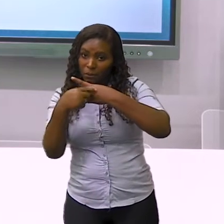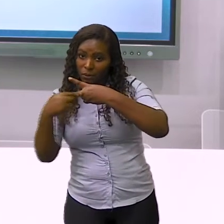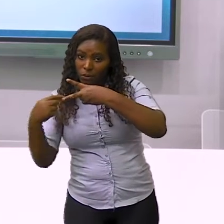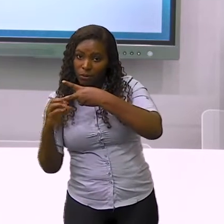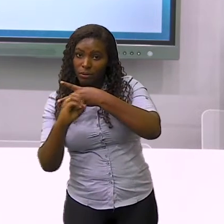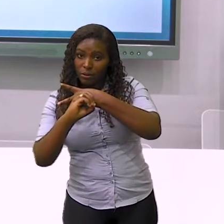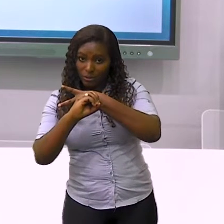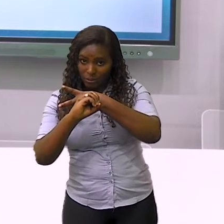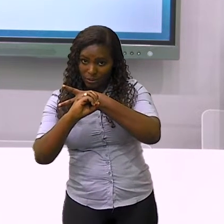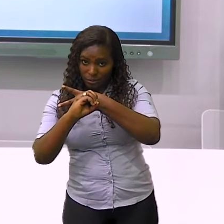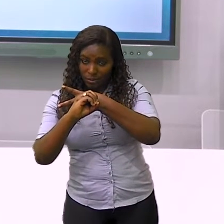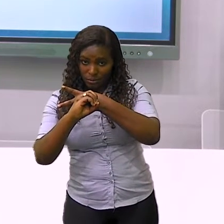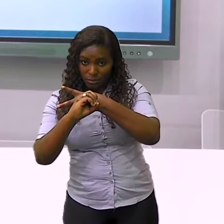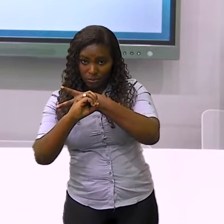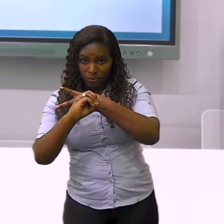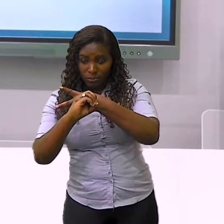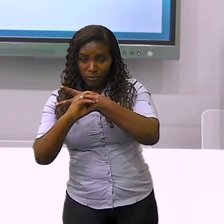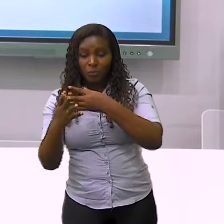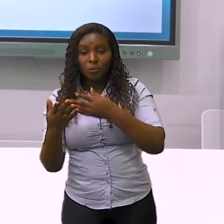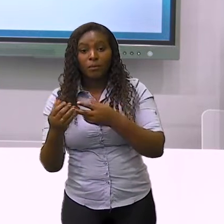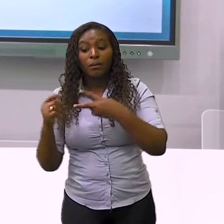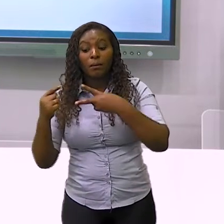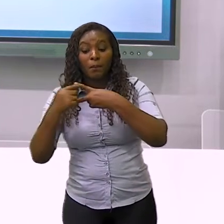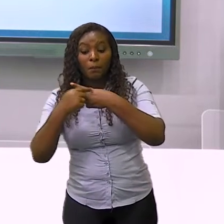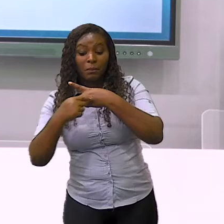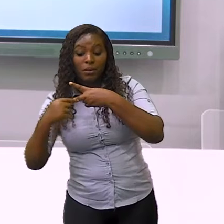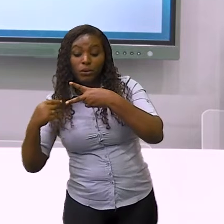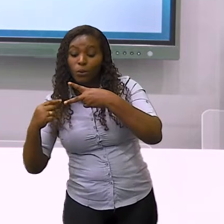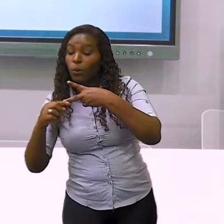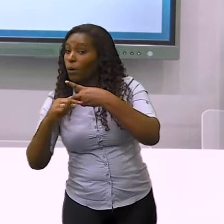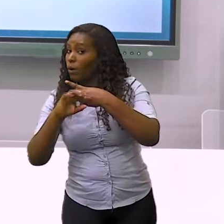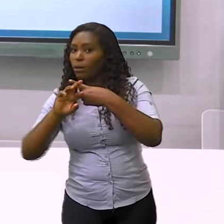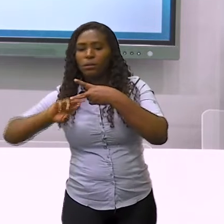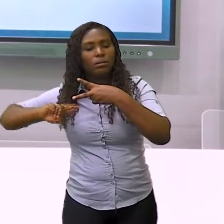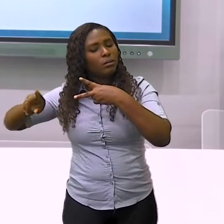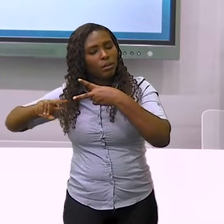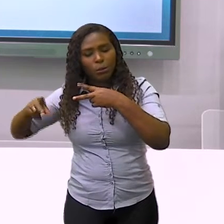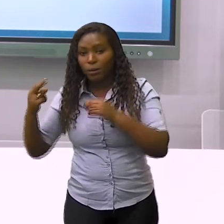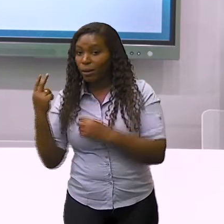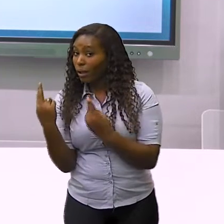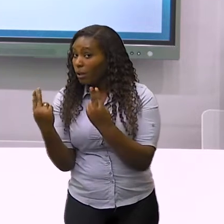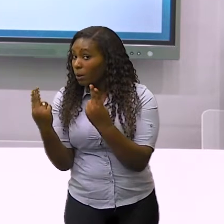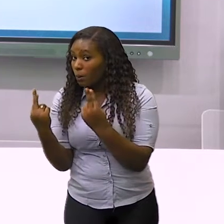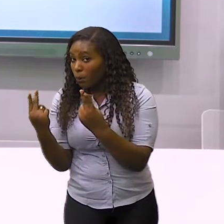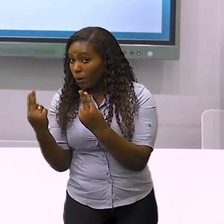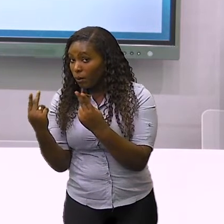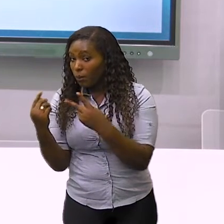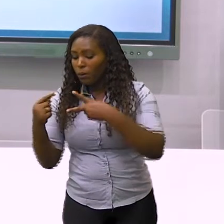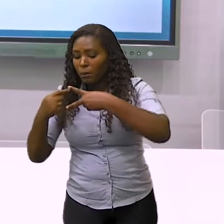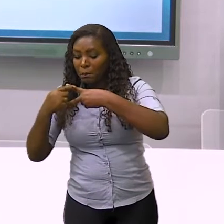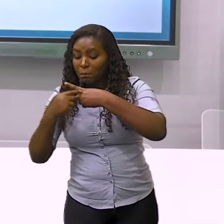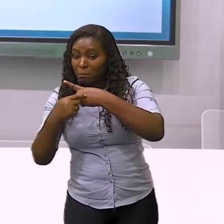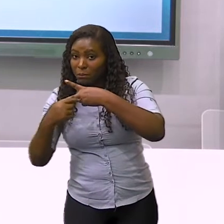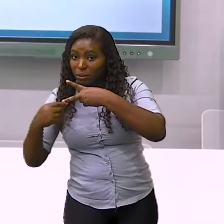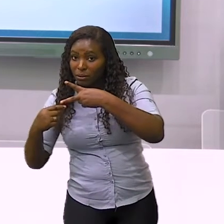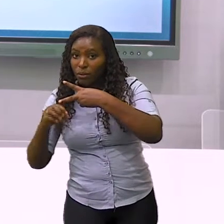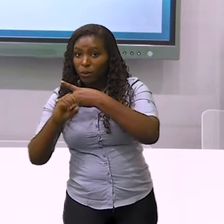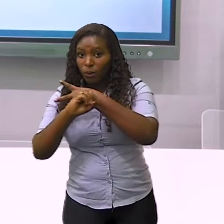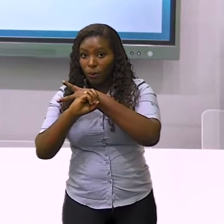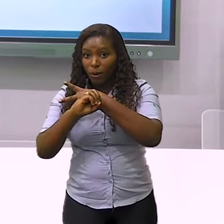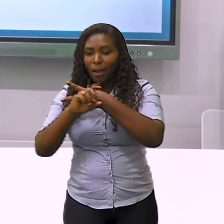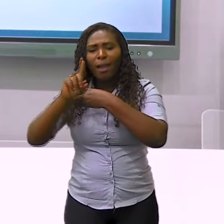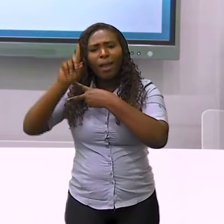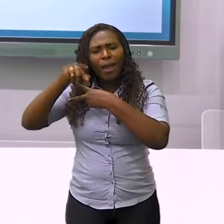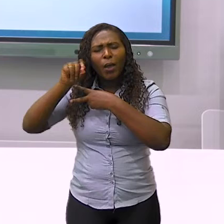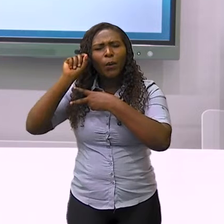os coeficientes. O A1, o B8, o C, M. O delta